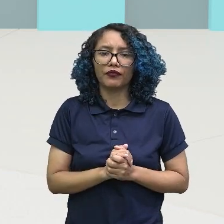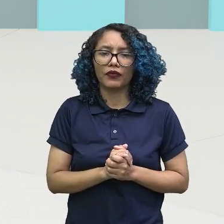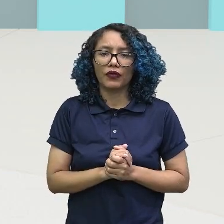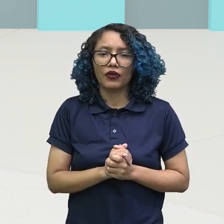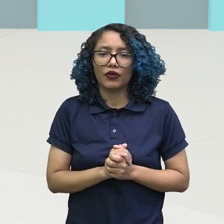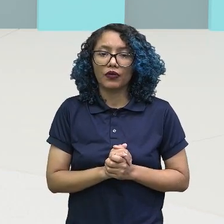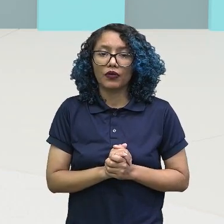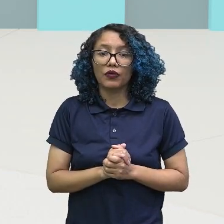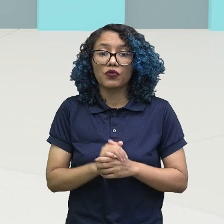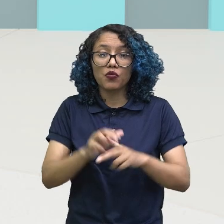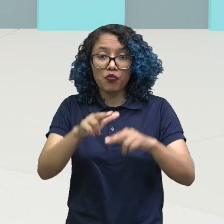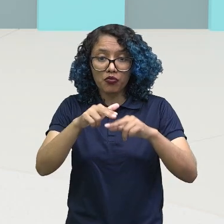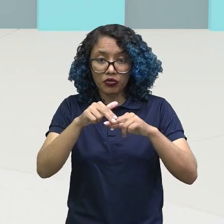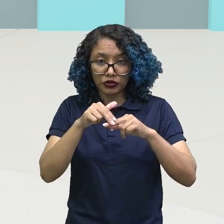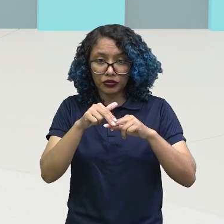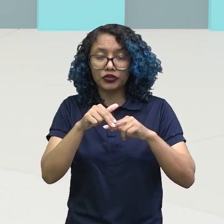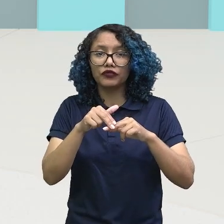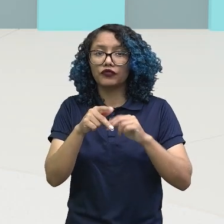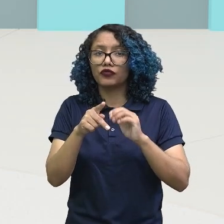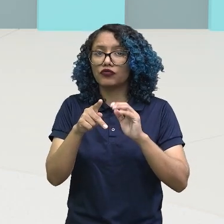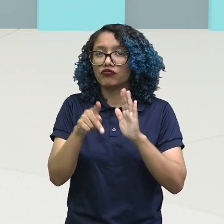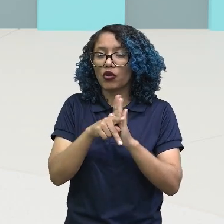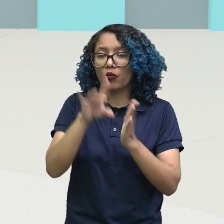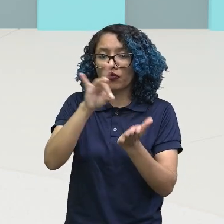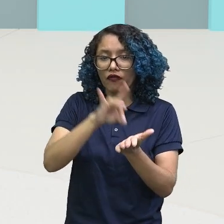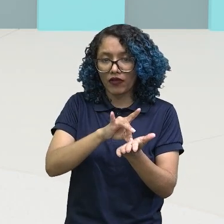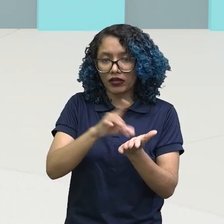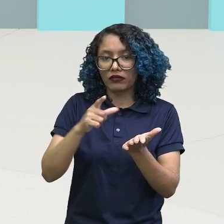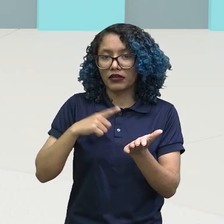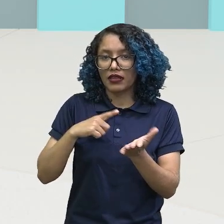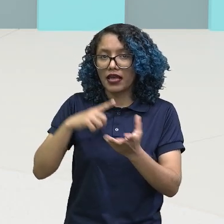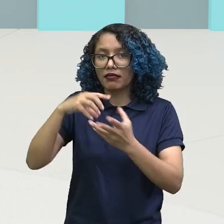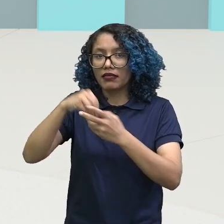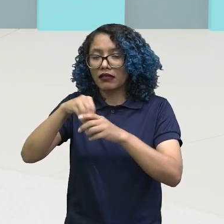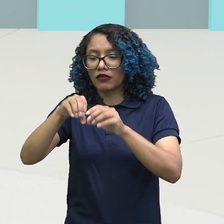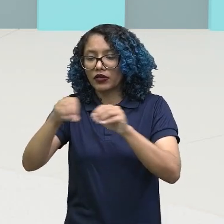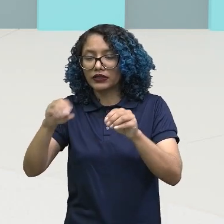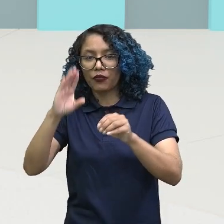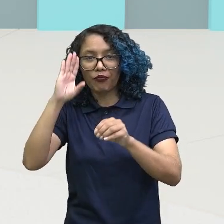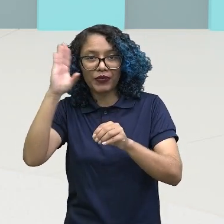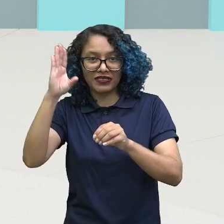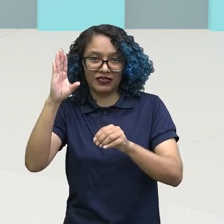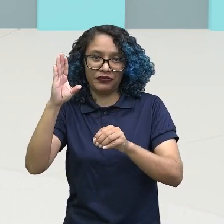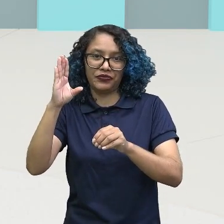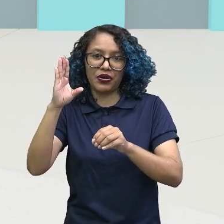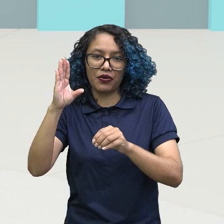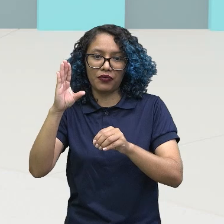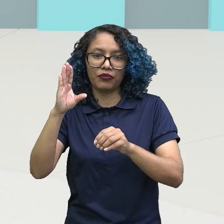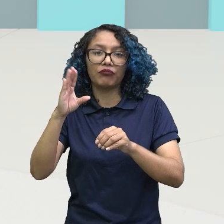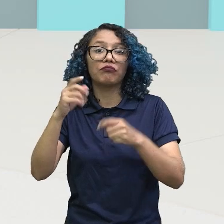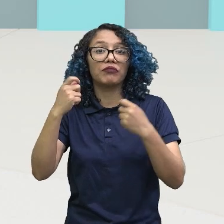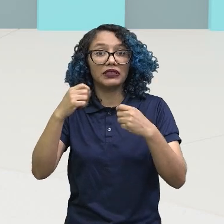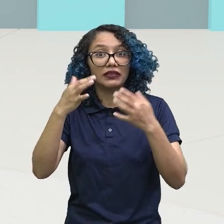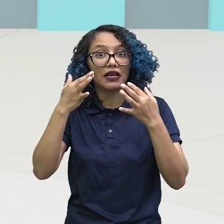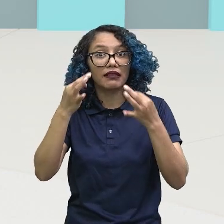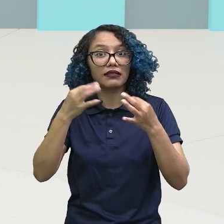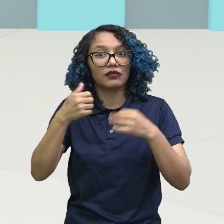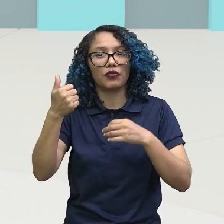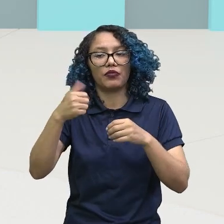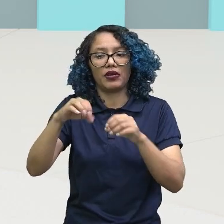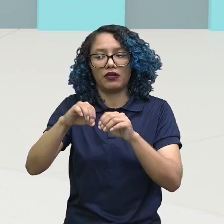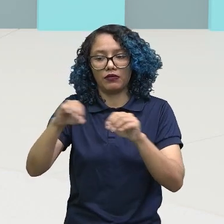a causa do fato apresentado na oração principal. Então, a gente deve olhar sempre para o que está colocado na primeira